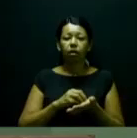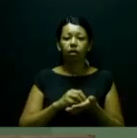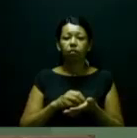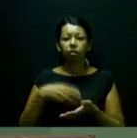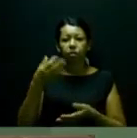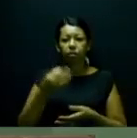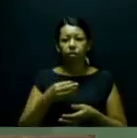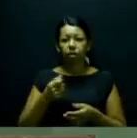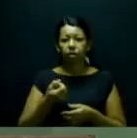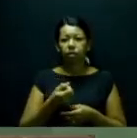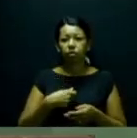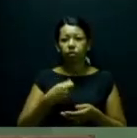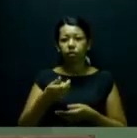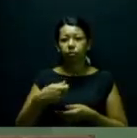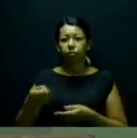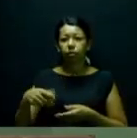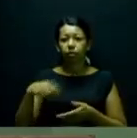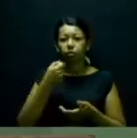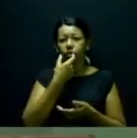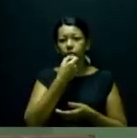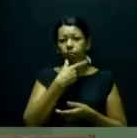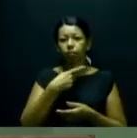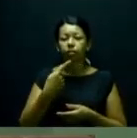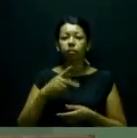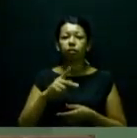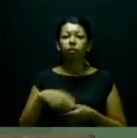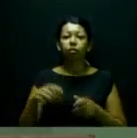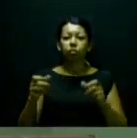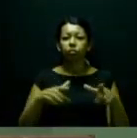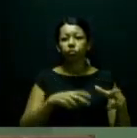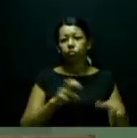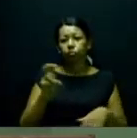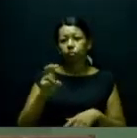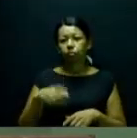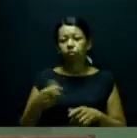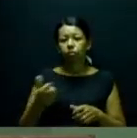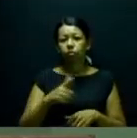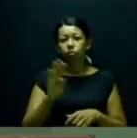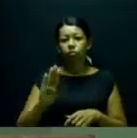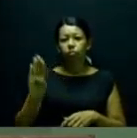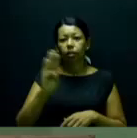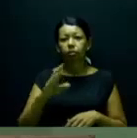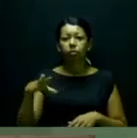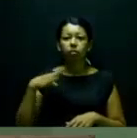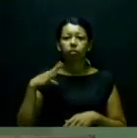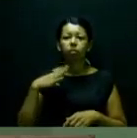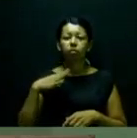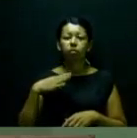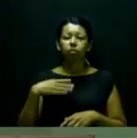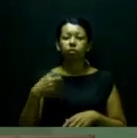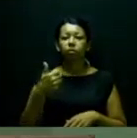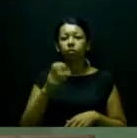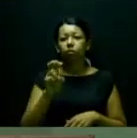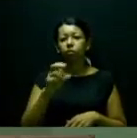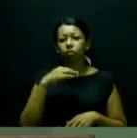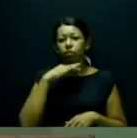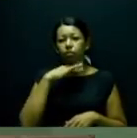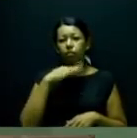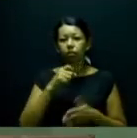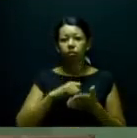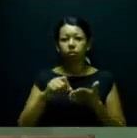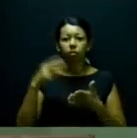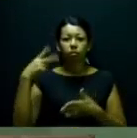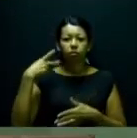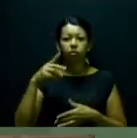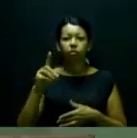a distribuição dos remédios na UBS da área 5 e demais bairros da cidade. Sala Dona Helena Merete Cunha, 15 de março de 2016, devidamente